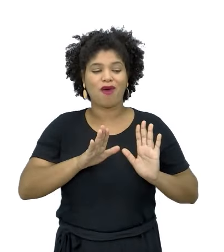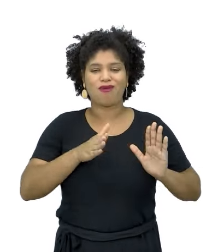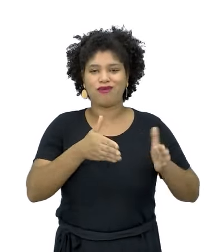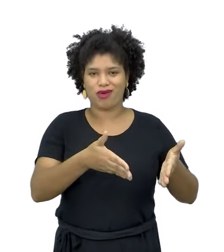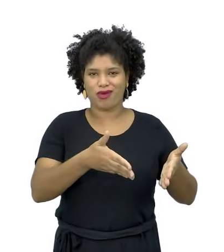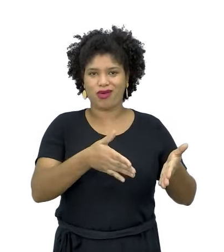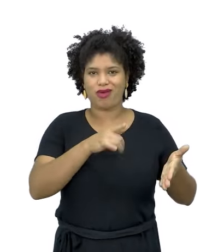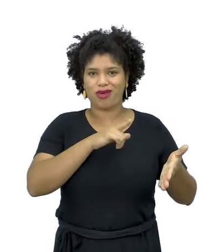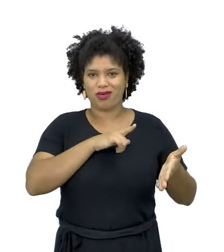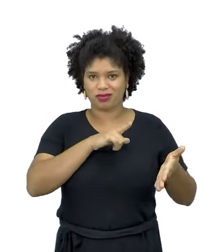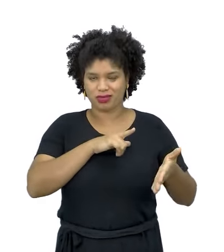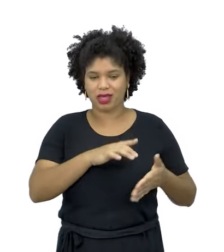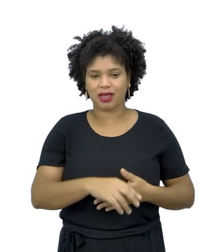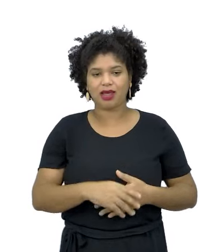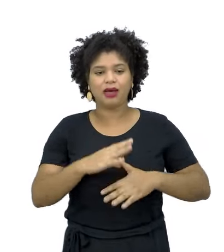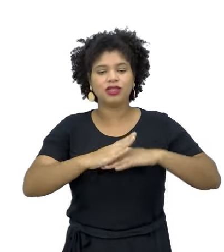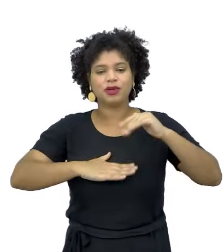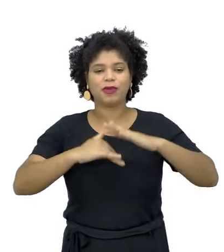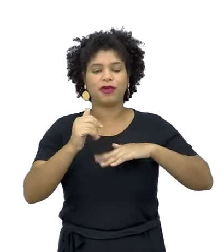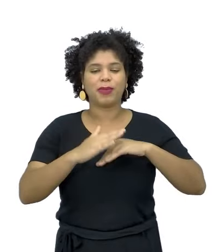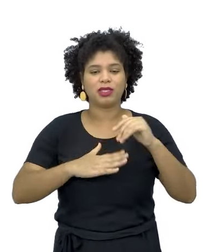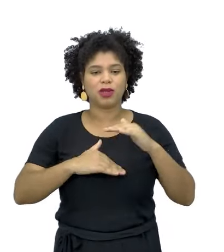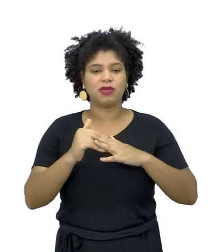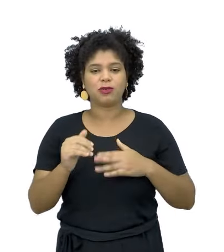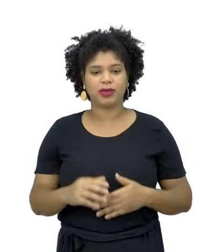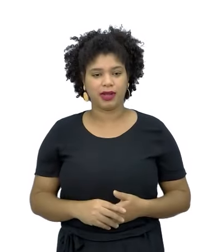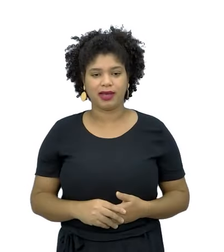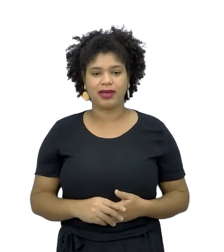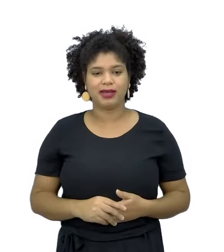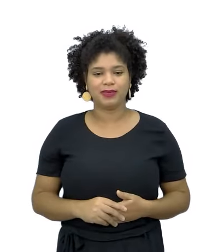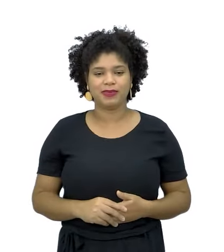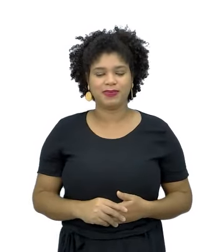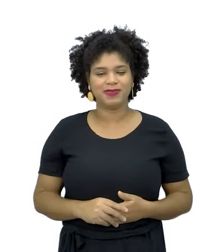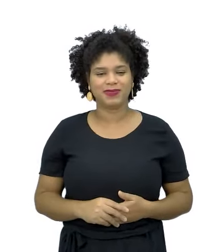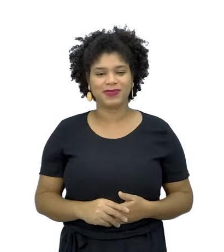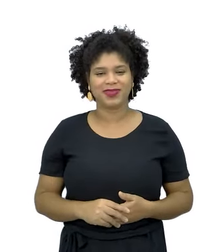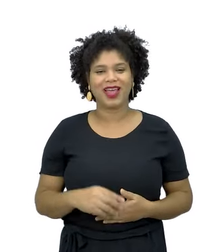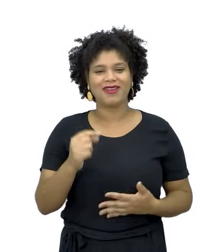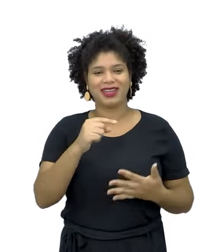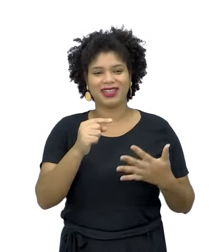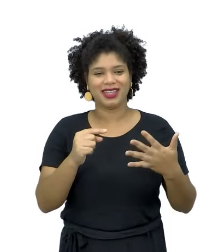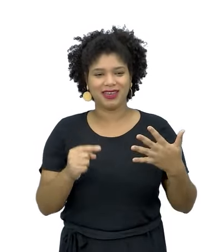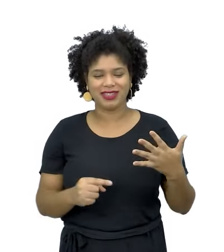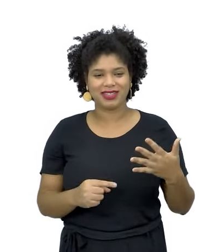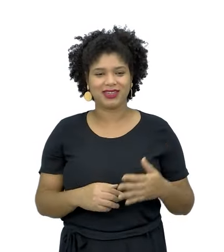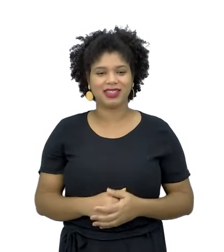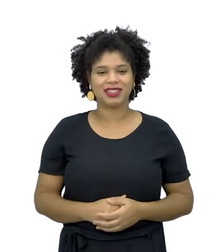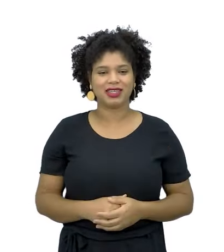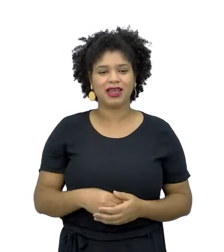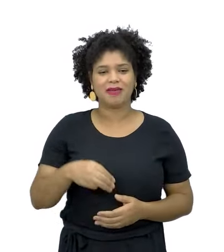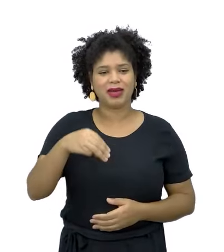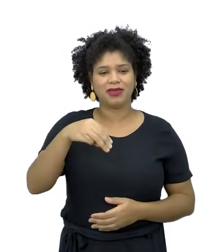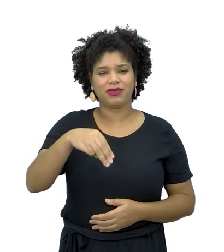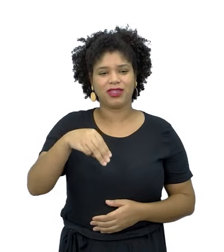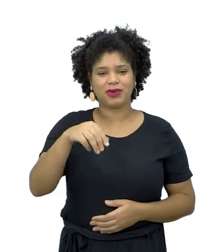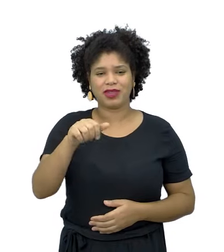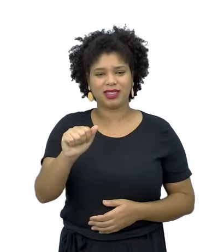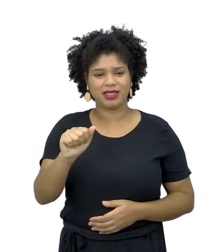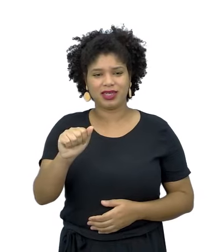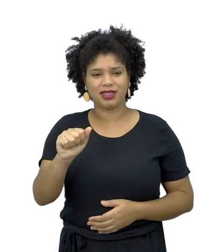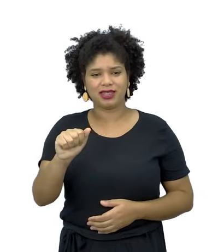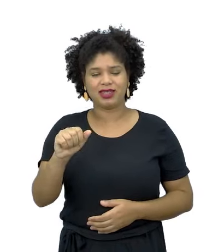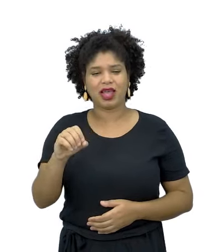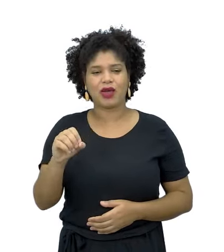aí nessa habilidade essencial, na EF 05, MA 05, que é